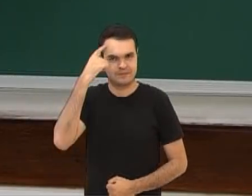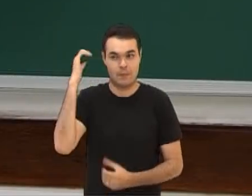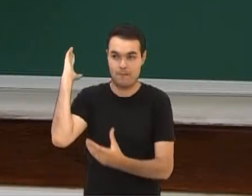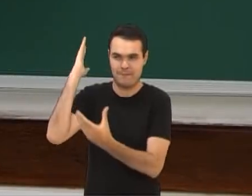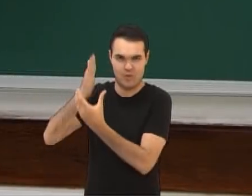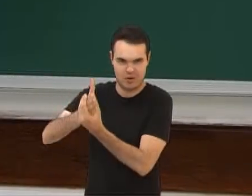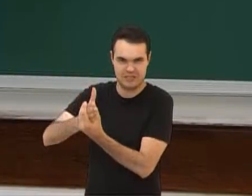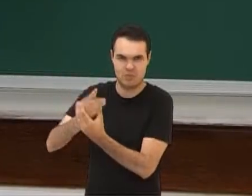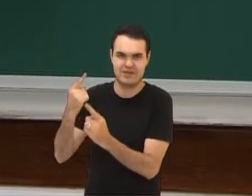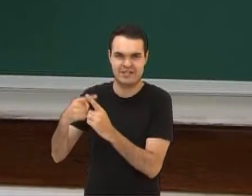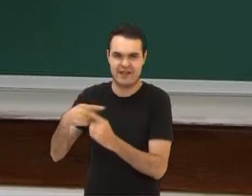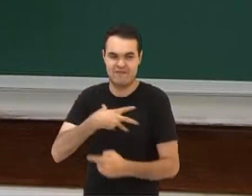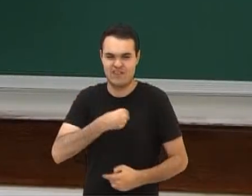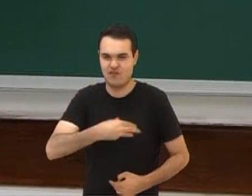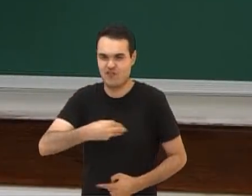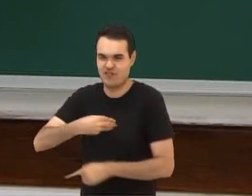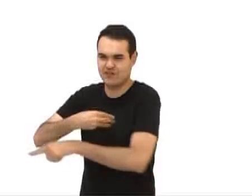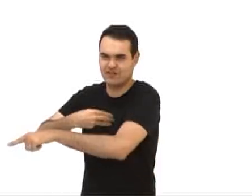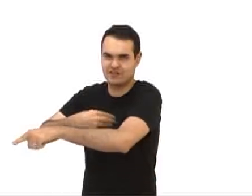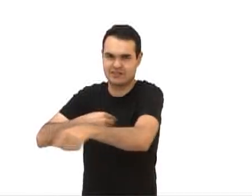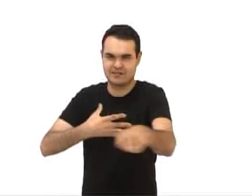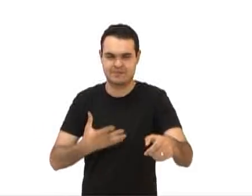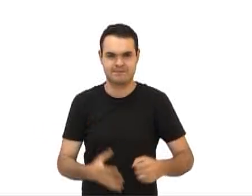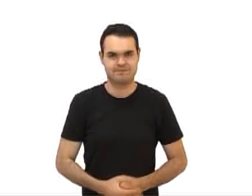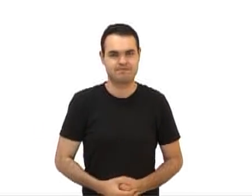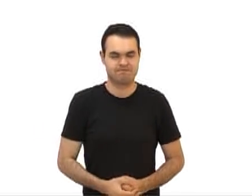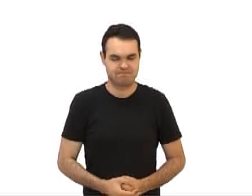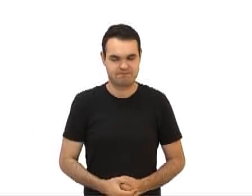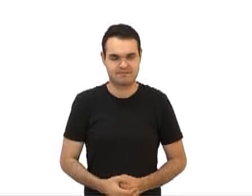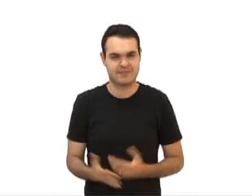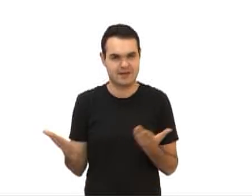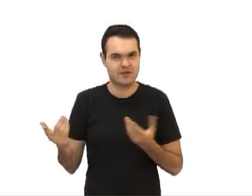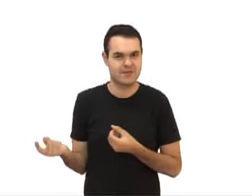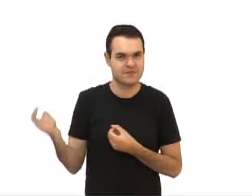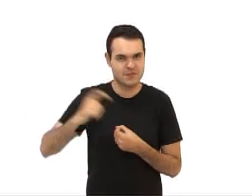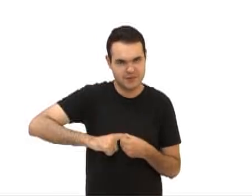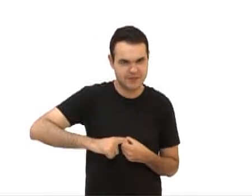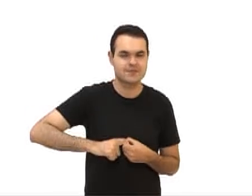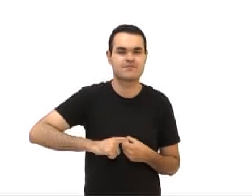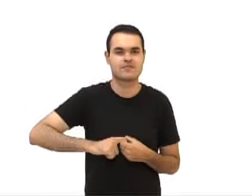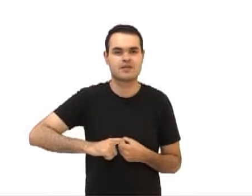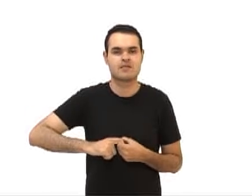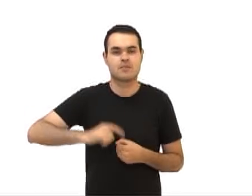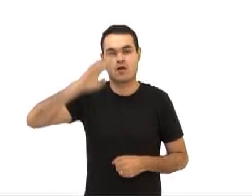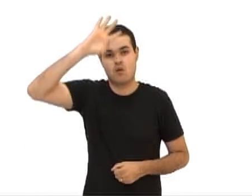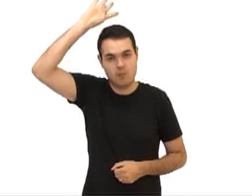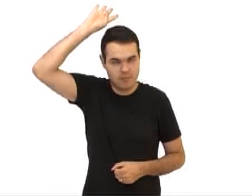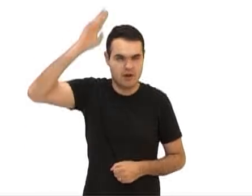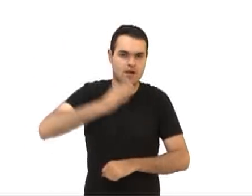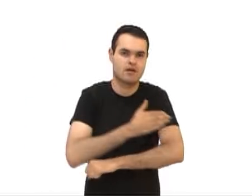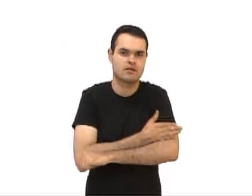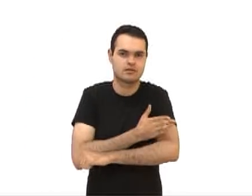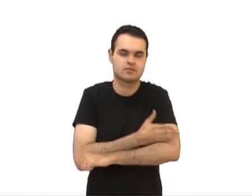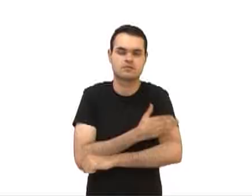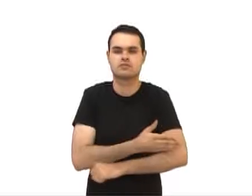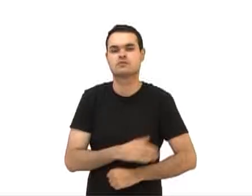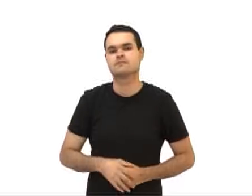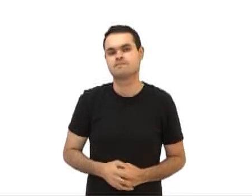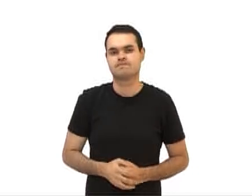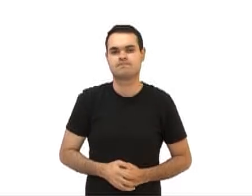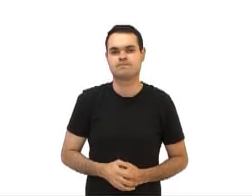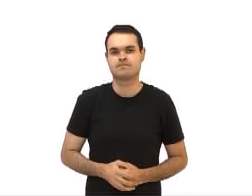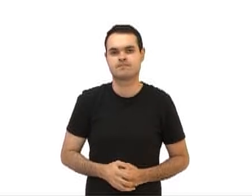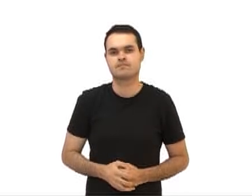de paternidade. Tá? Então, aqui, voltando aqui para Roma Antiga. Então, possibilidade. Então, ele tinha